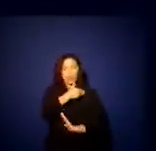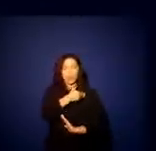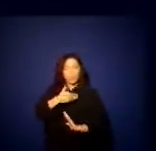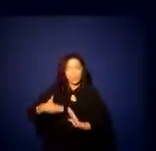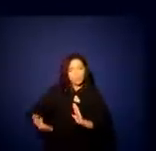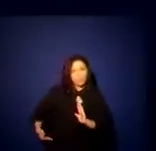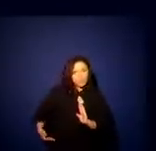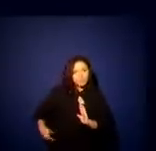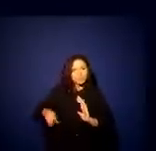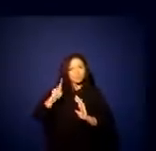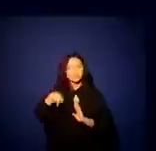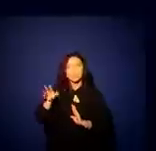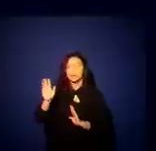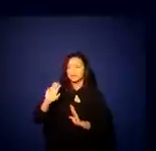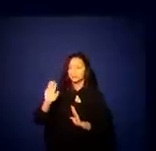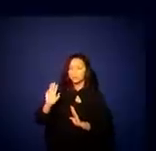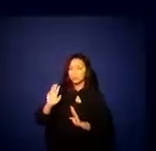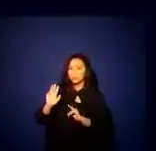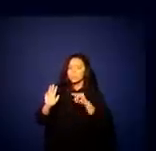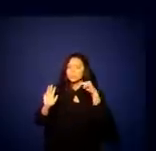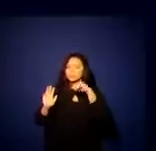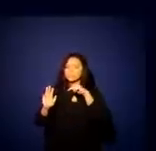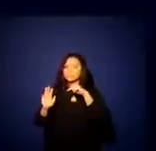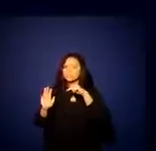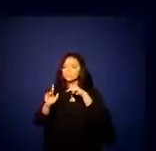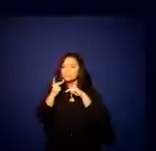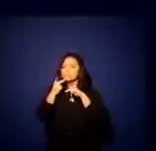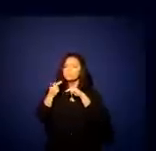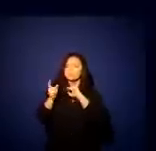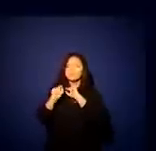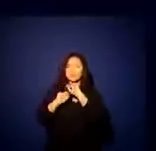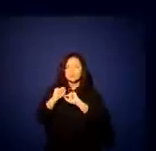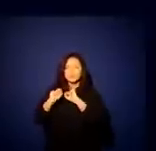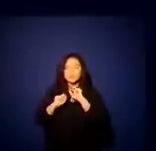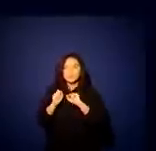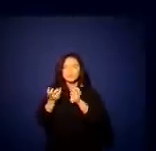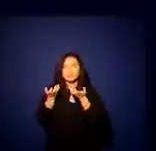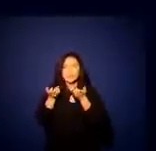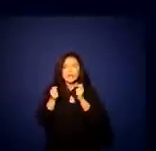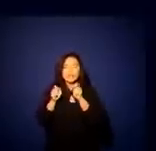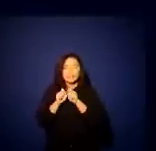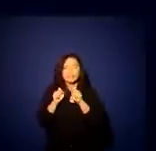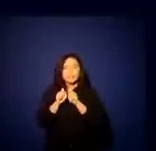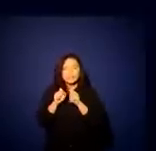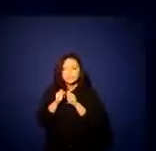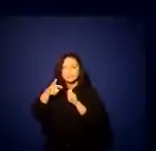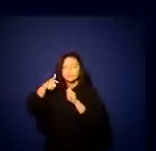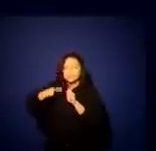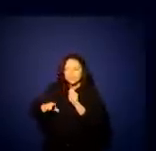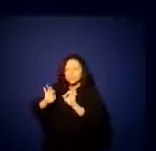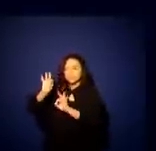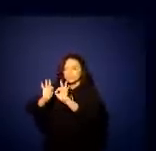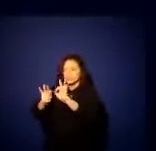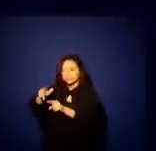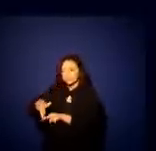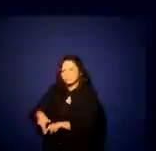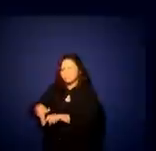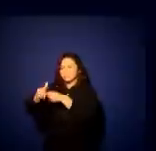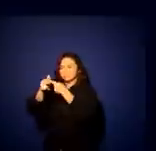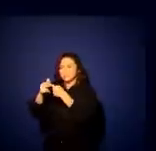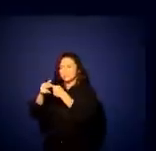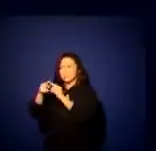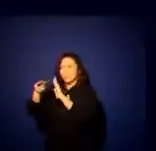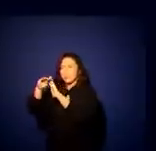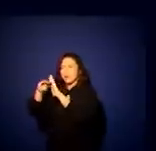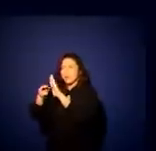que é o presidente Lula tem dito que ele gostaria de restartizar a Eletrobras e a